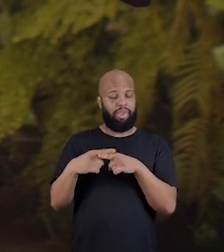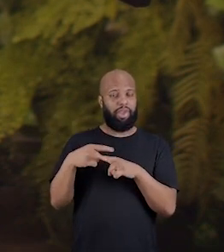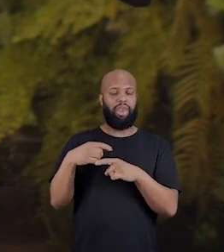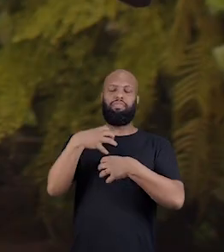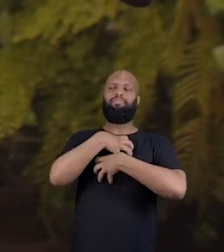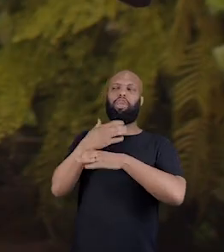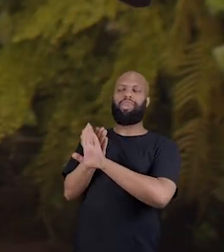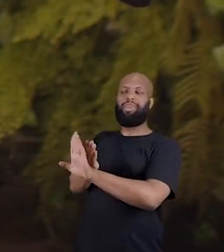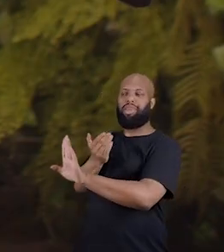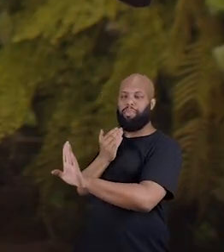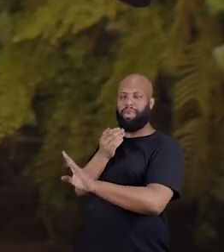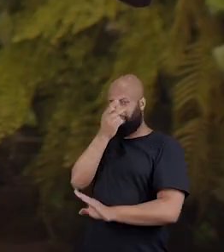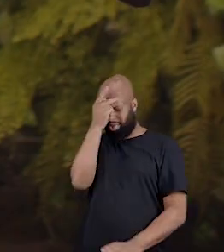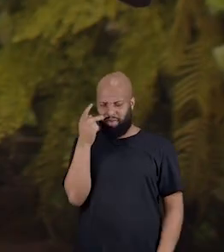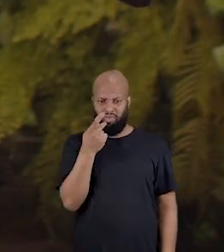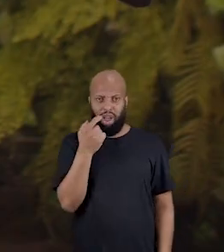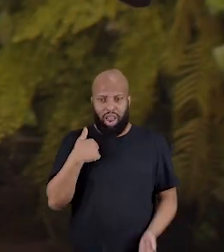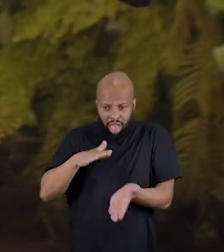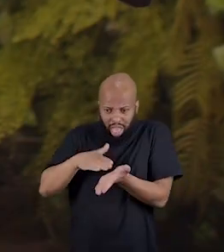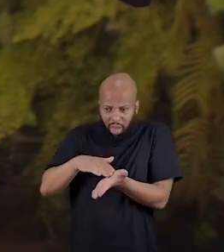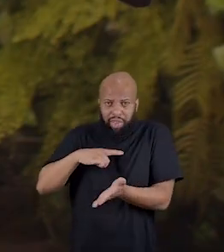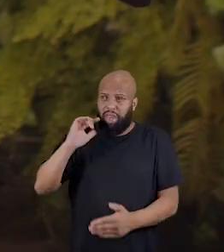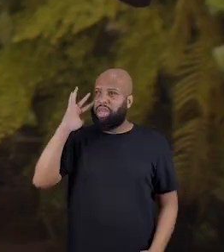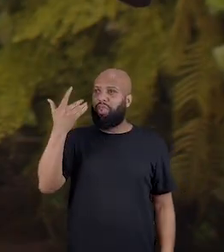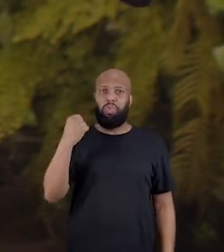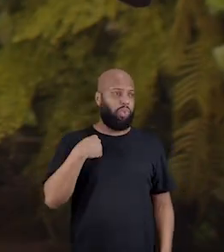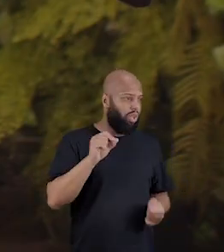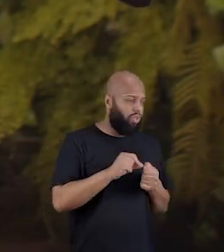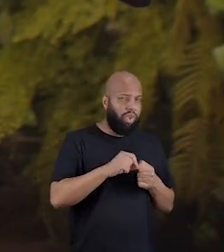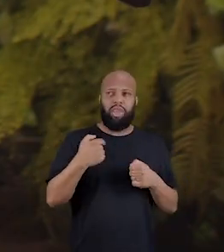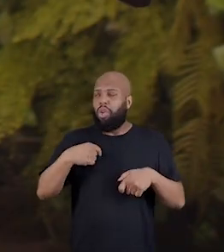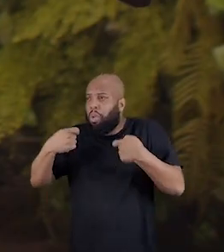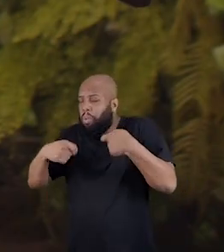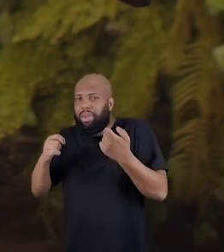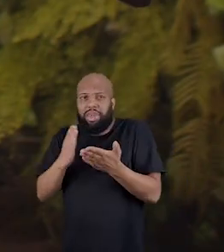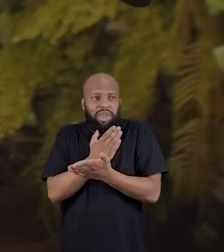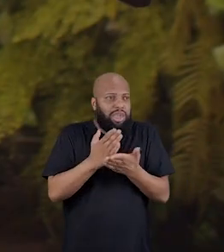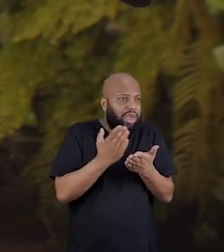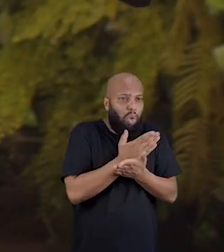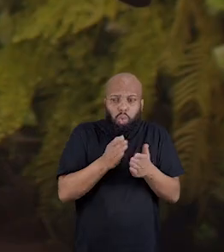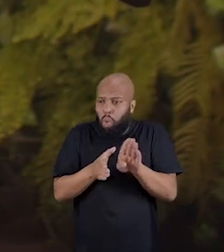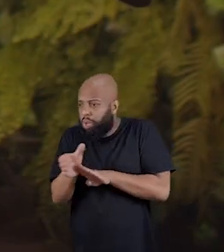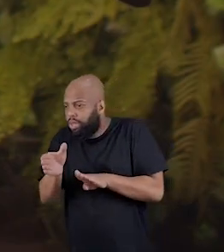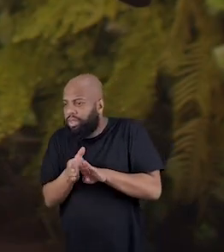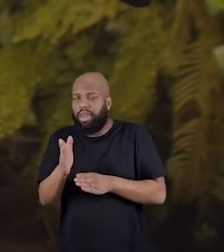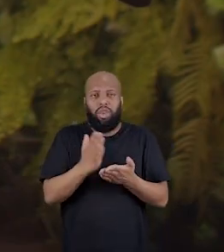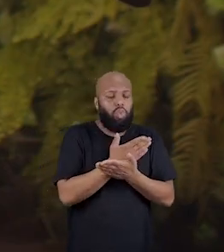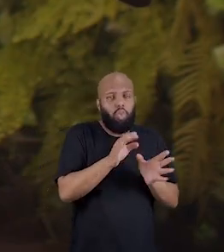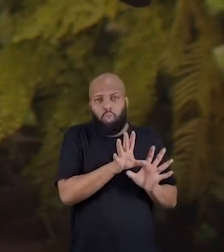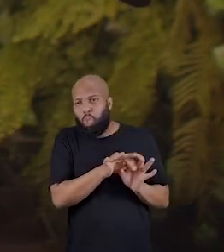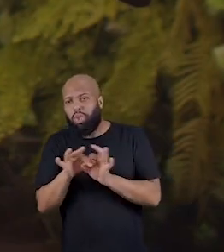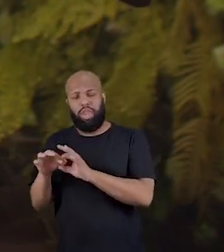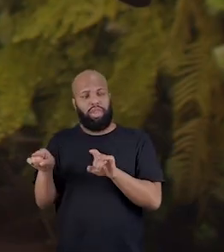pode criar um certo distanciamento, e a pessoa fala, cara, tá na minha mão, mas e aí, o que eu faço? Eu precisava de pelo menos algum contexto